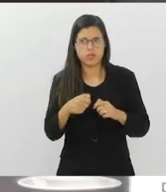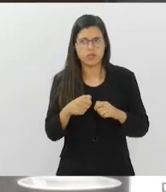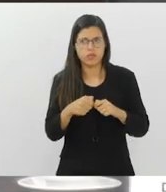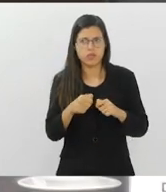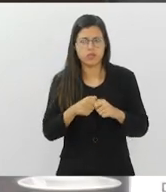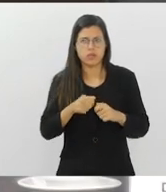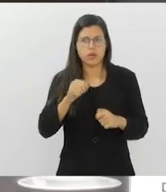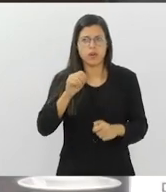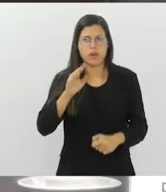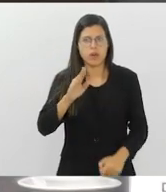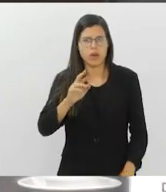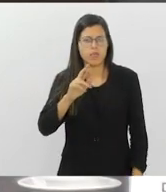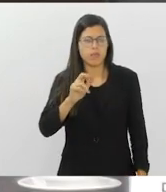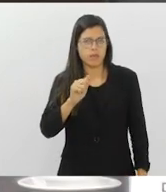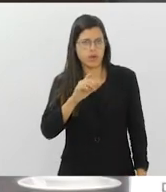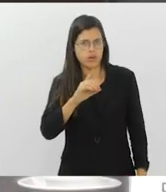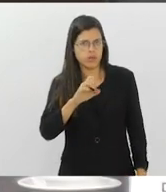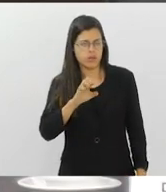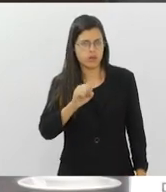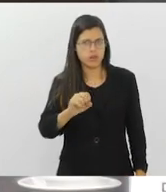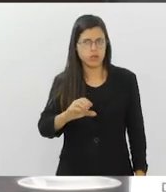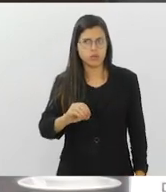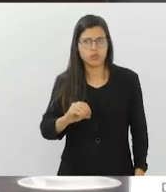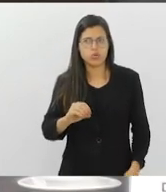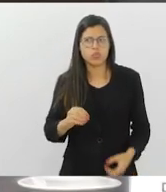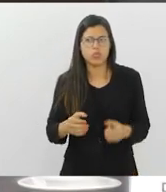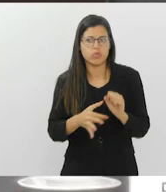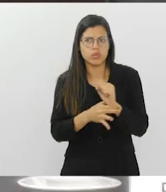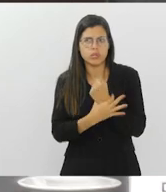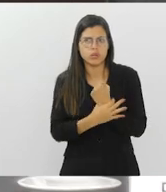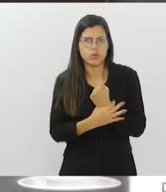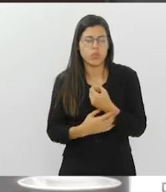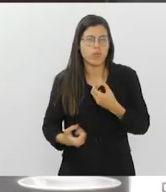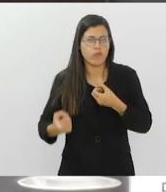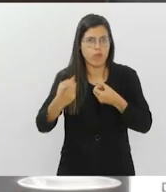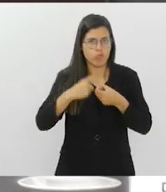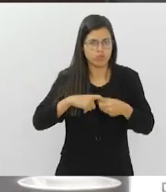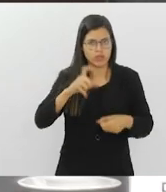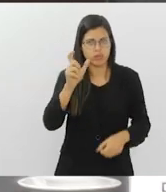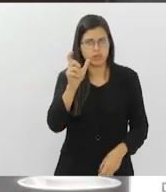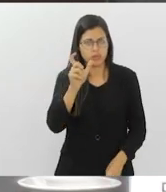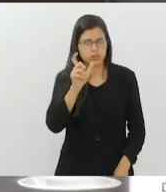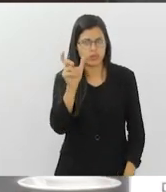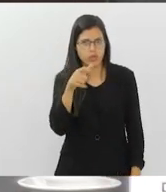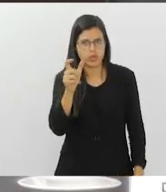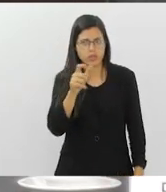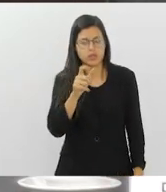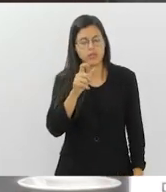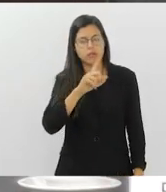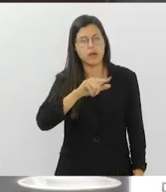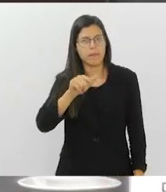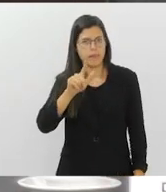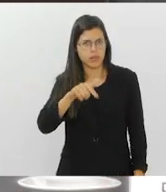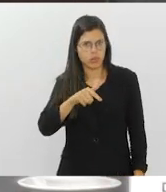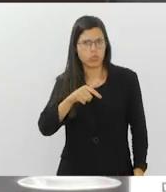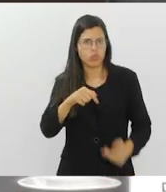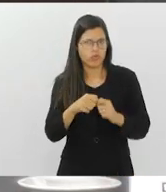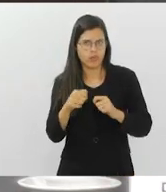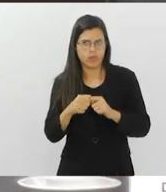Saúde retornasse o atendimento de um cancelamento unilateral que foi feito aqui em nome de uma